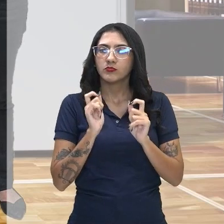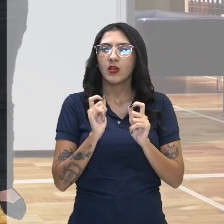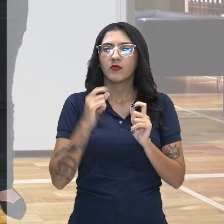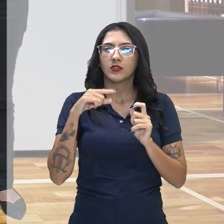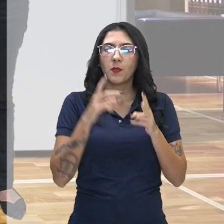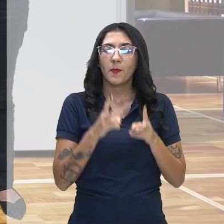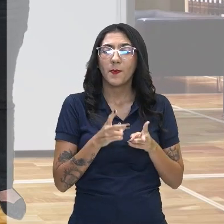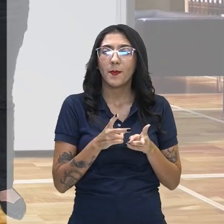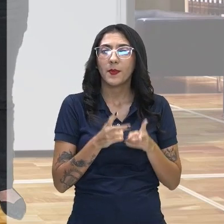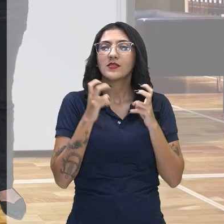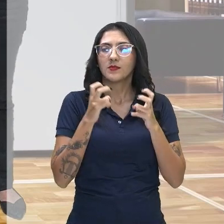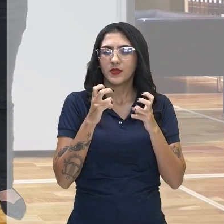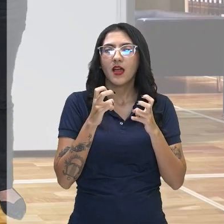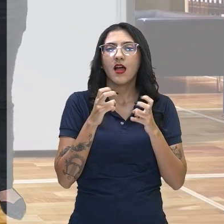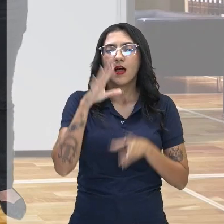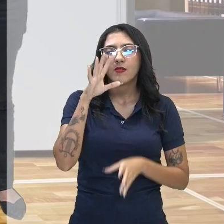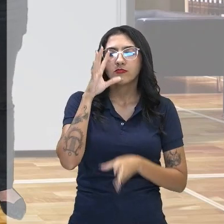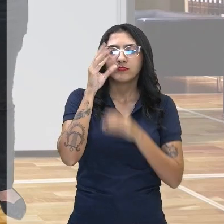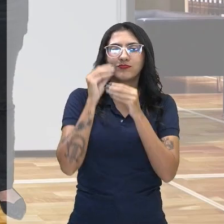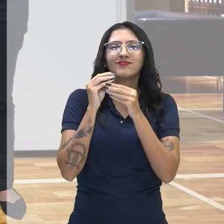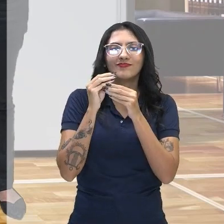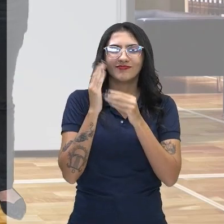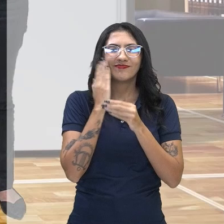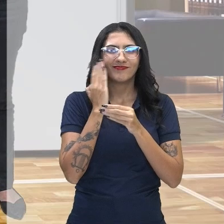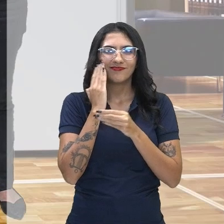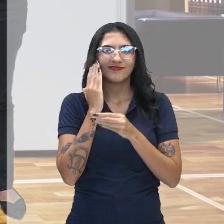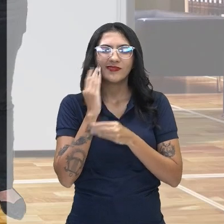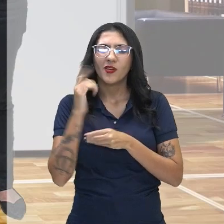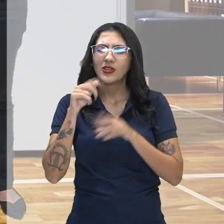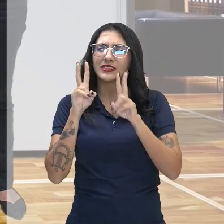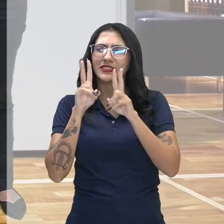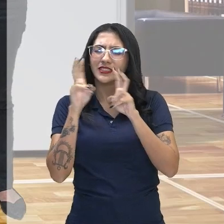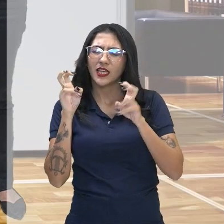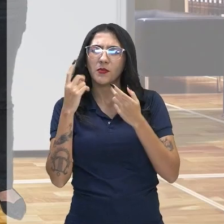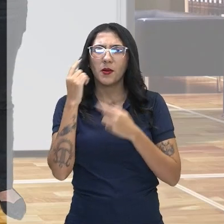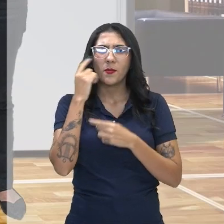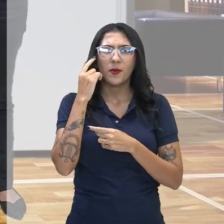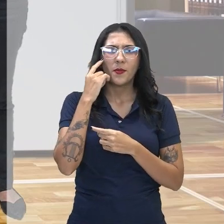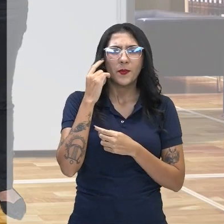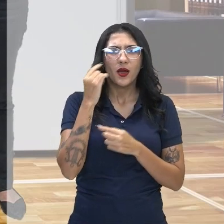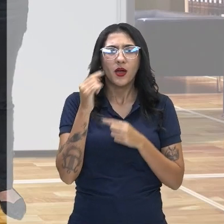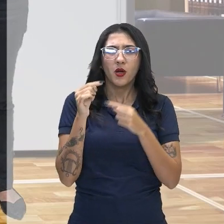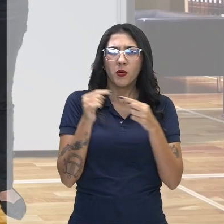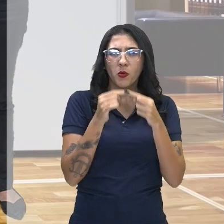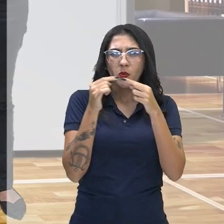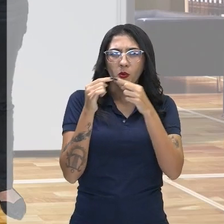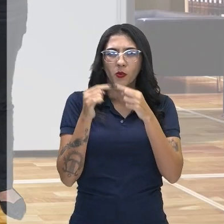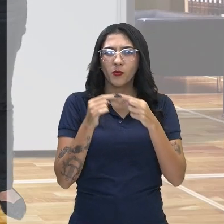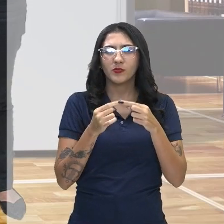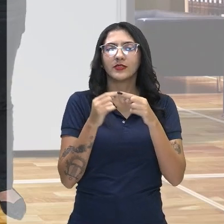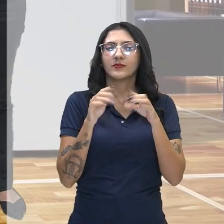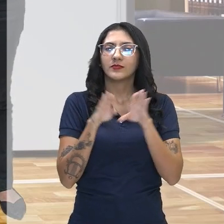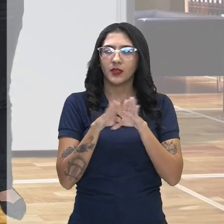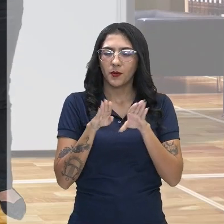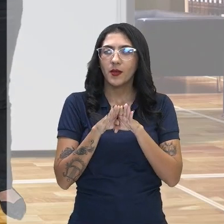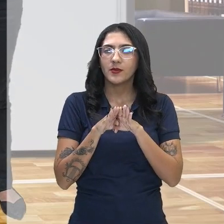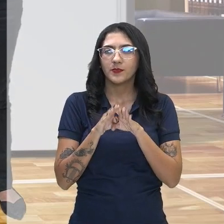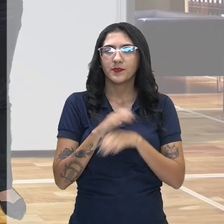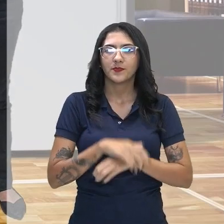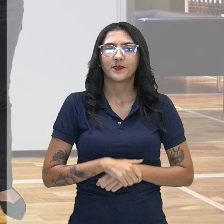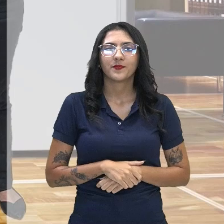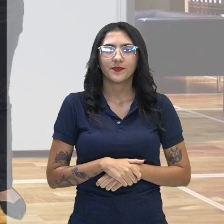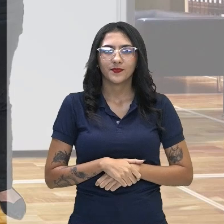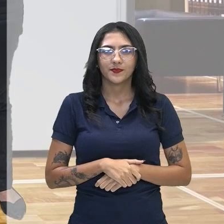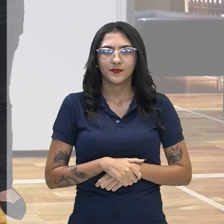você confirma se aquele assunto que você acha que é, né, você está podendo ver também, identificar no tópico